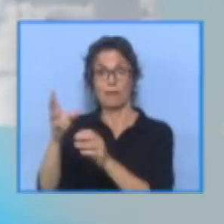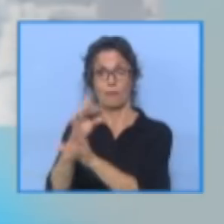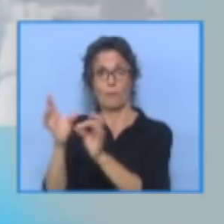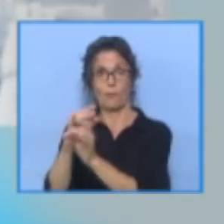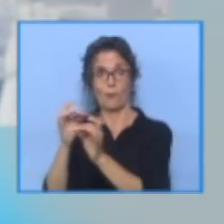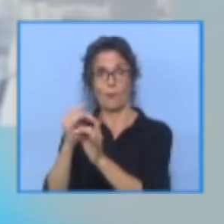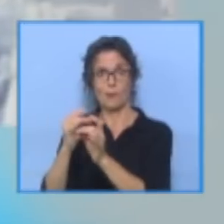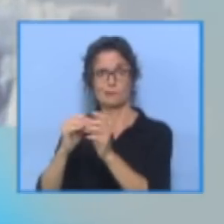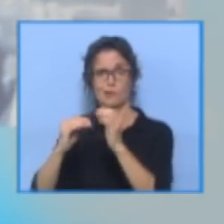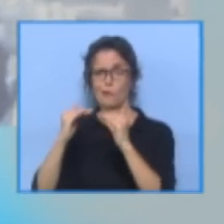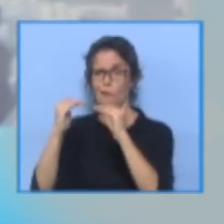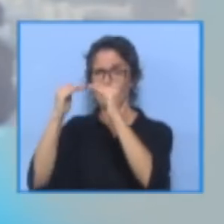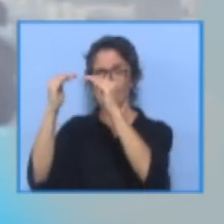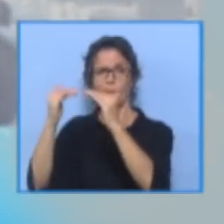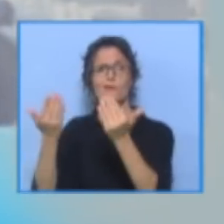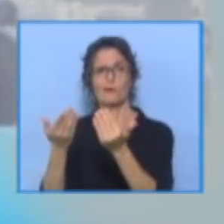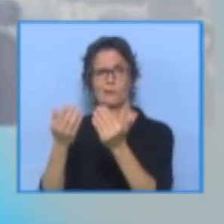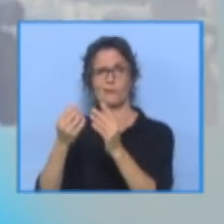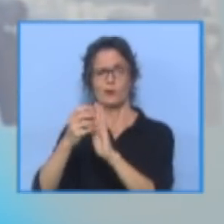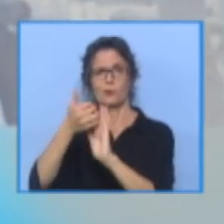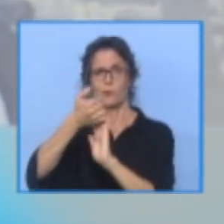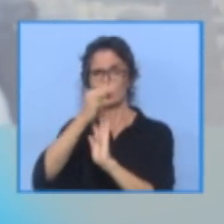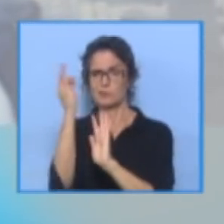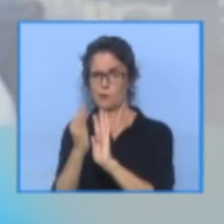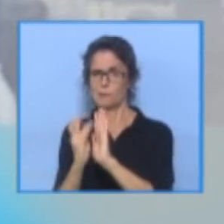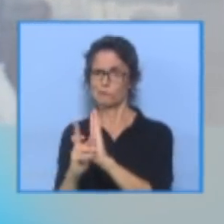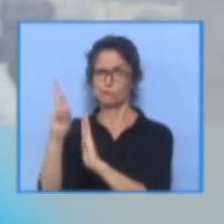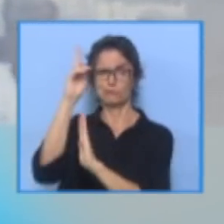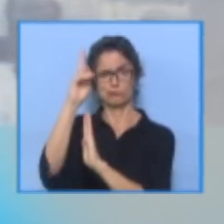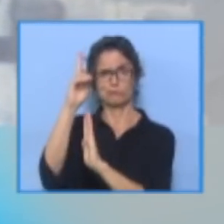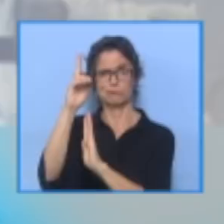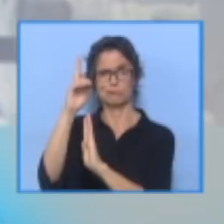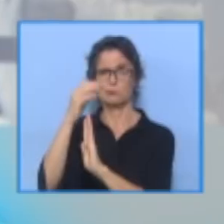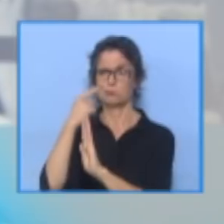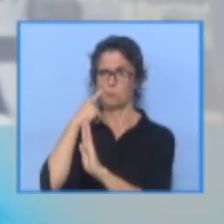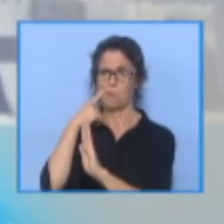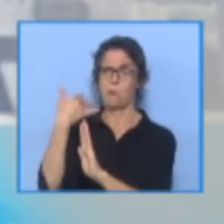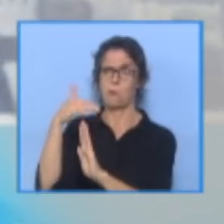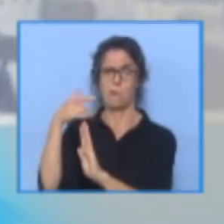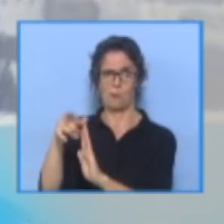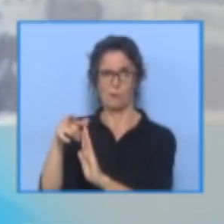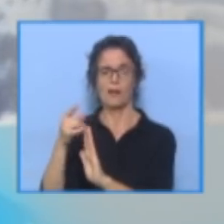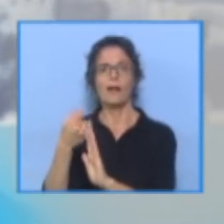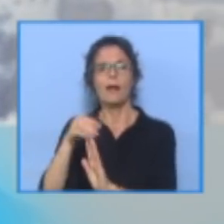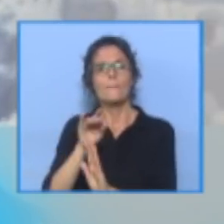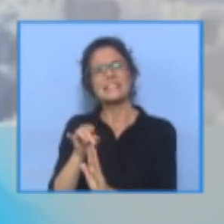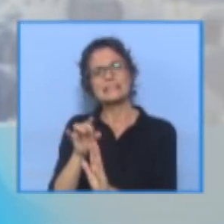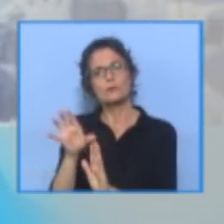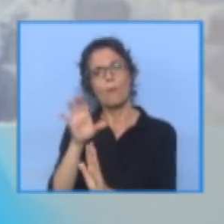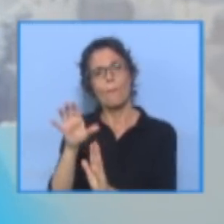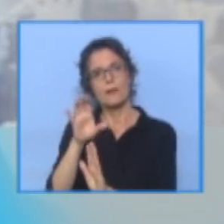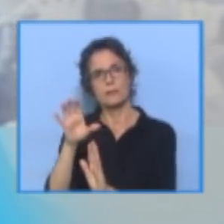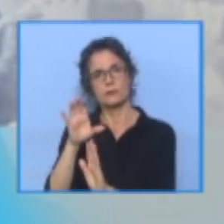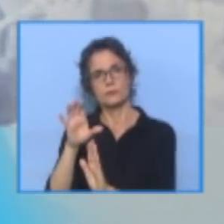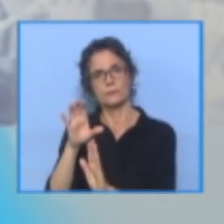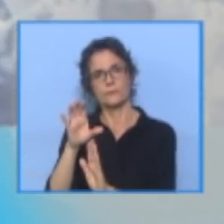níveis invejáveis, números como 5% de crescimento, ou seja, fazer inveja a qualquer outro país, mas é um país que